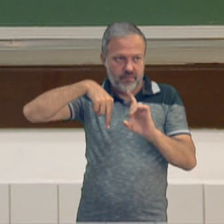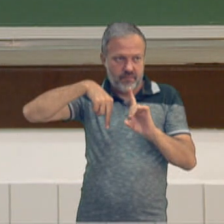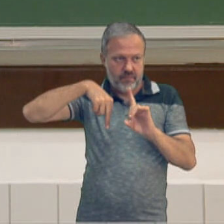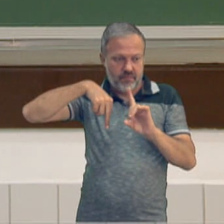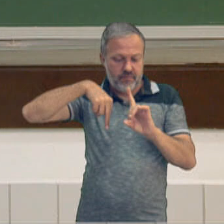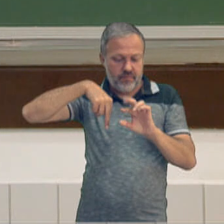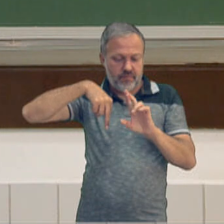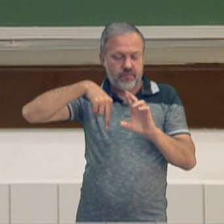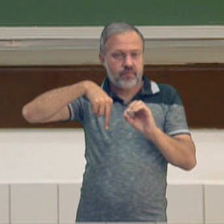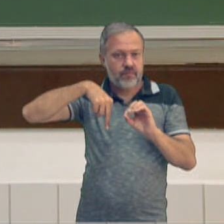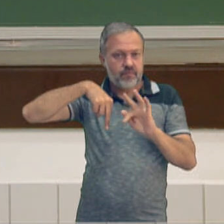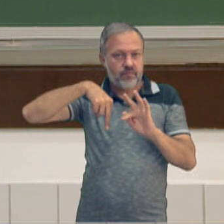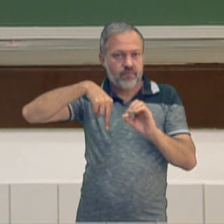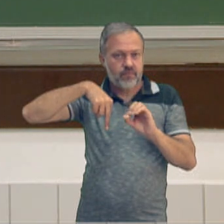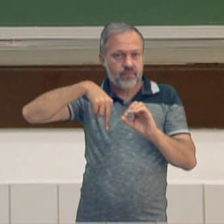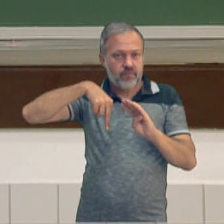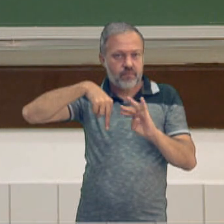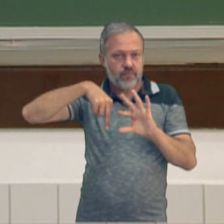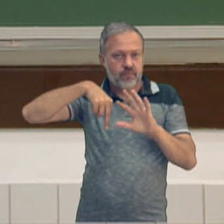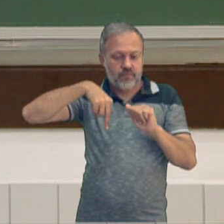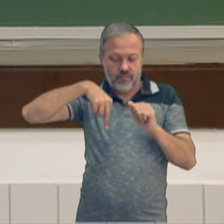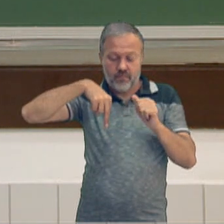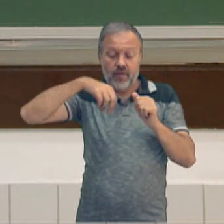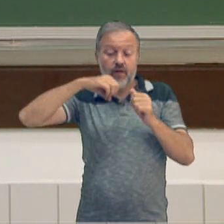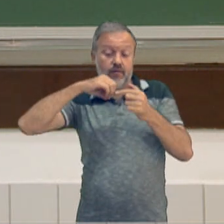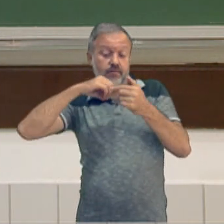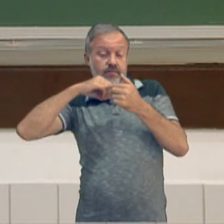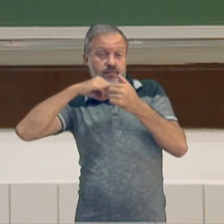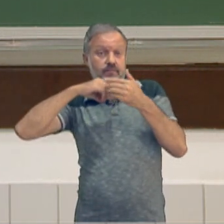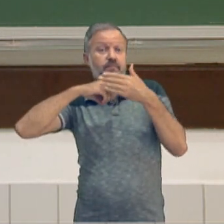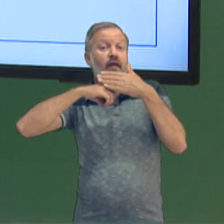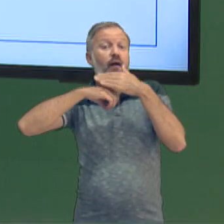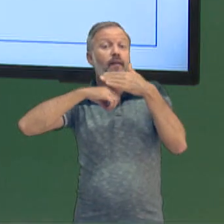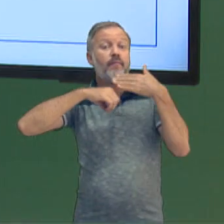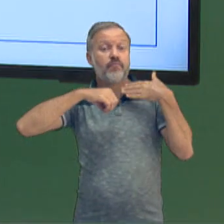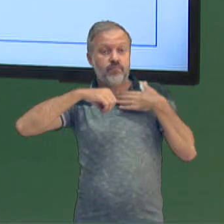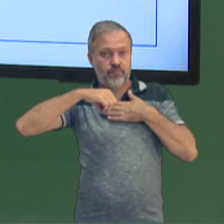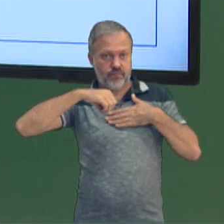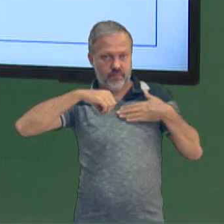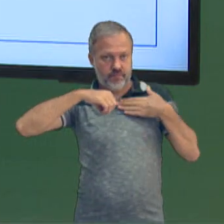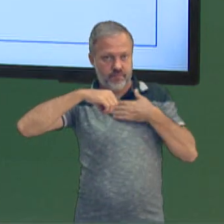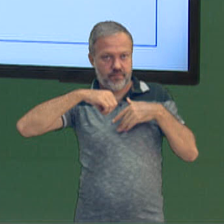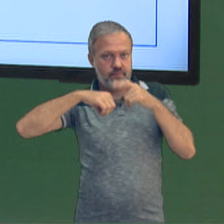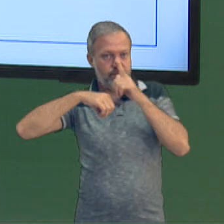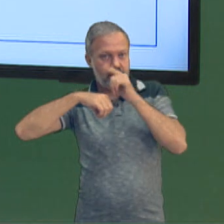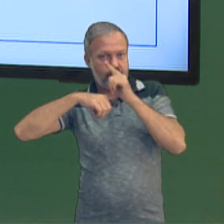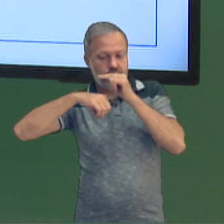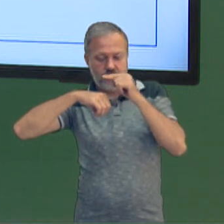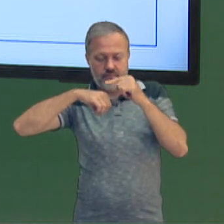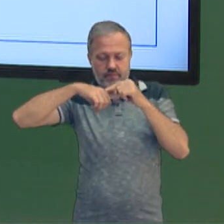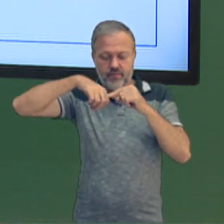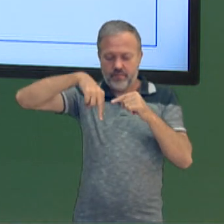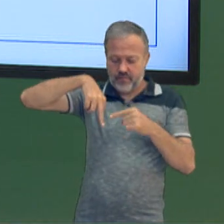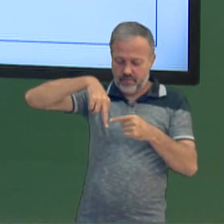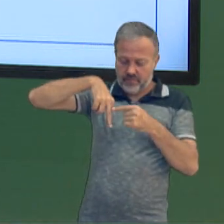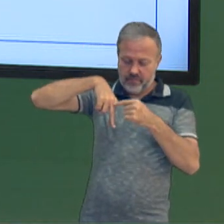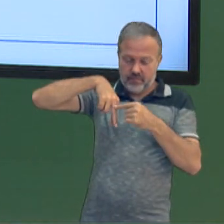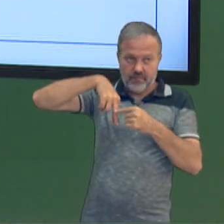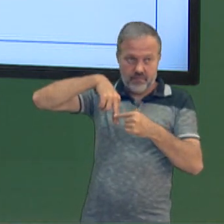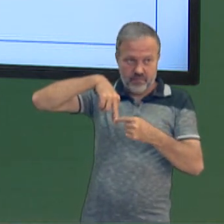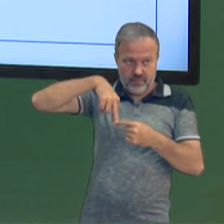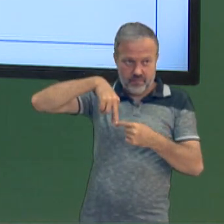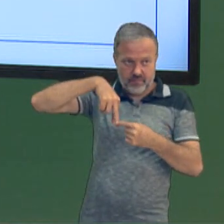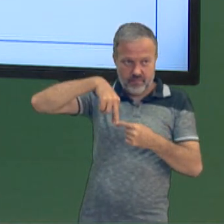medo, rejeição, não gosta. Então, a cauda não gosta de água, é insolúvel em água. Então, veja que legal. A membrana, então, ela